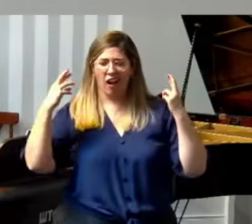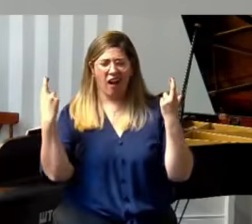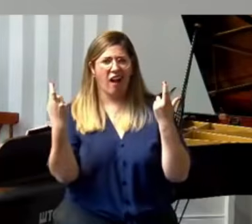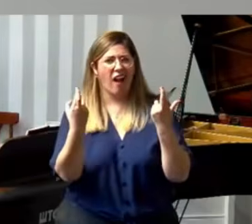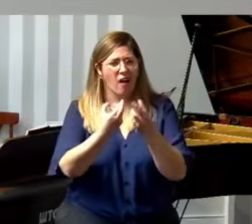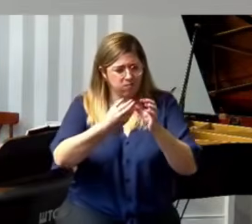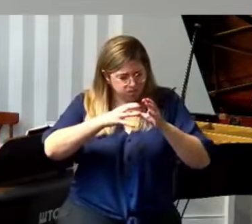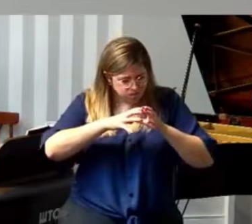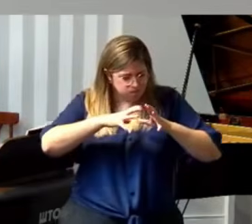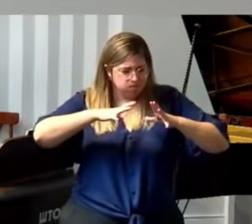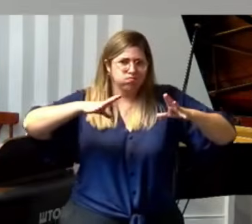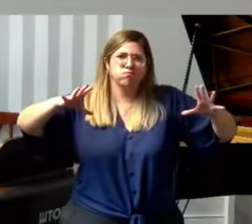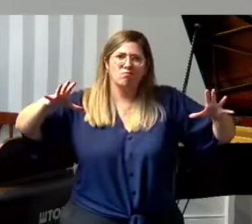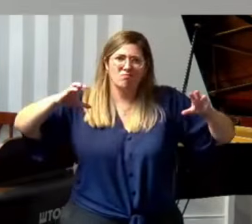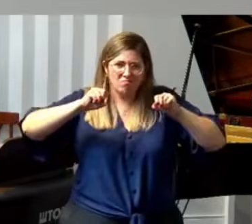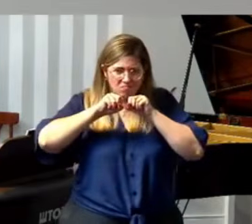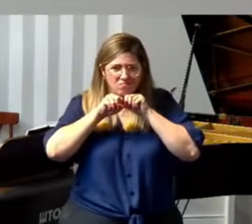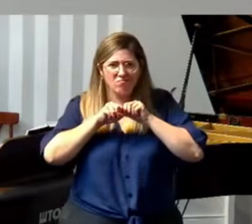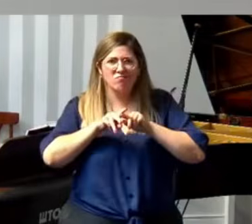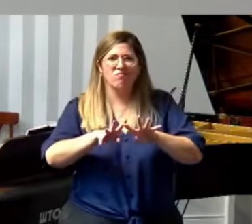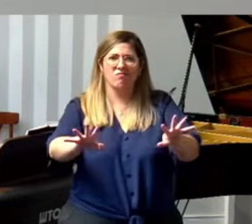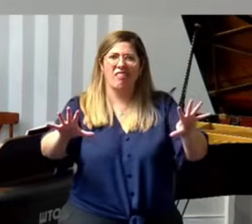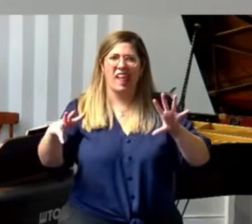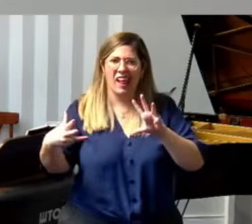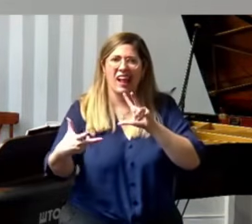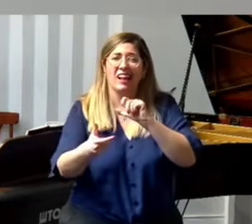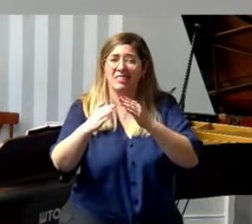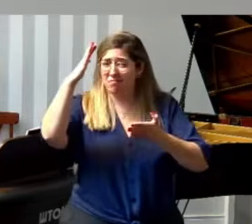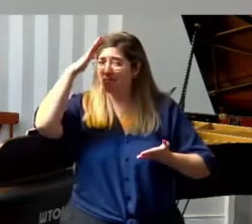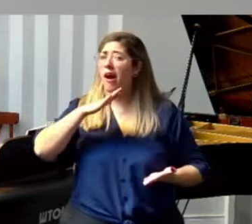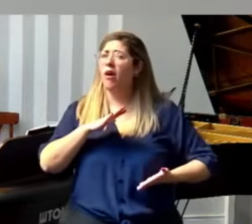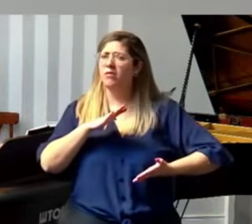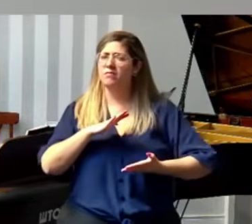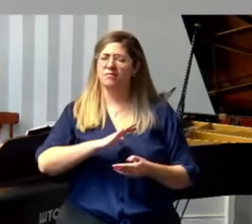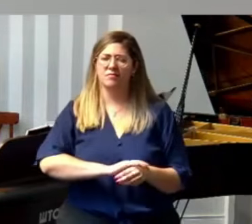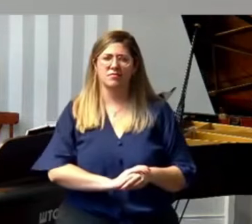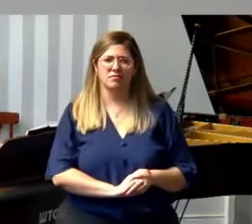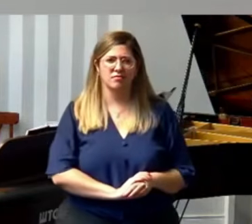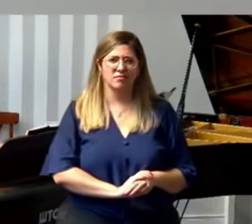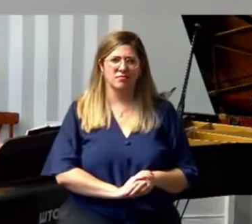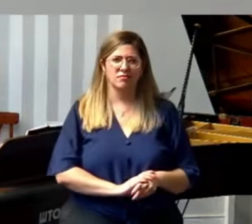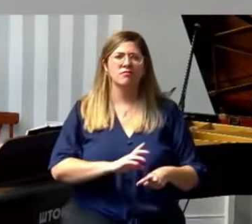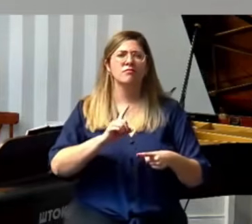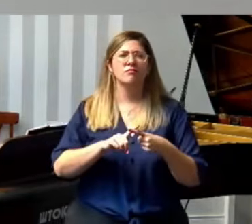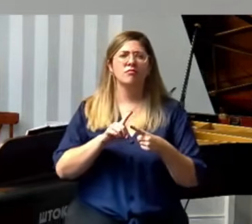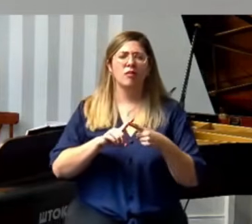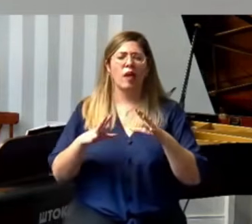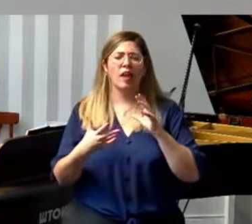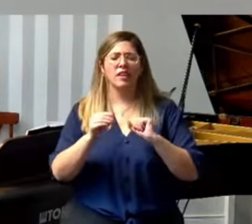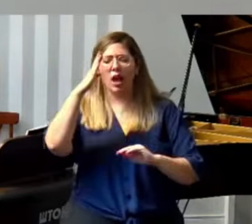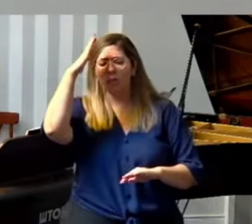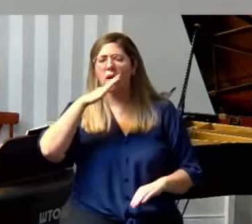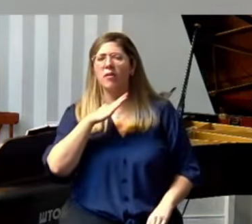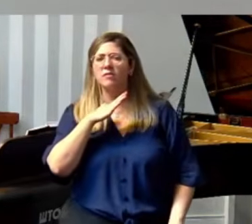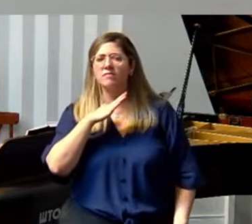expandir esta luz em uma terra declarada maldita. E por que esta terra foi declarada